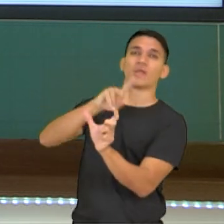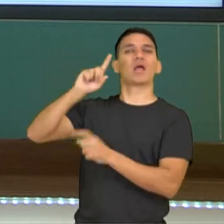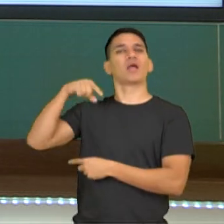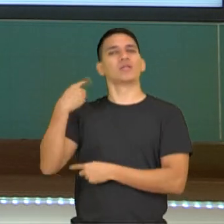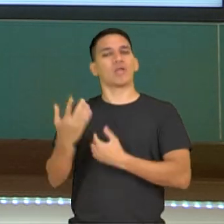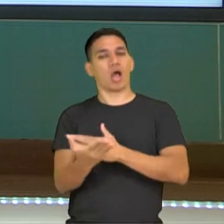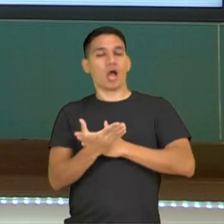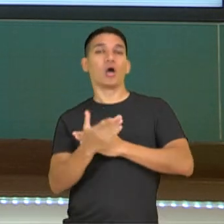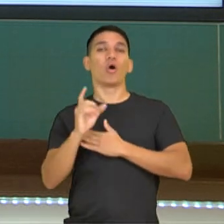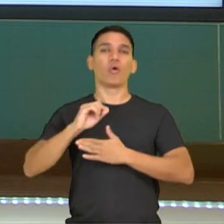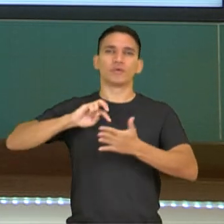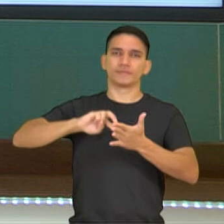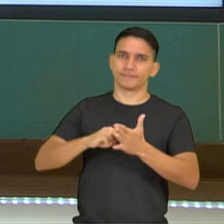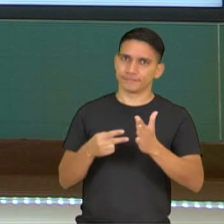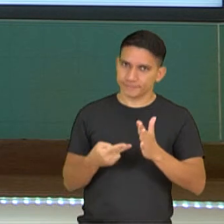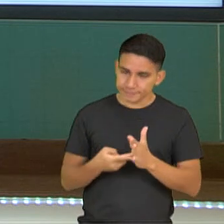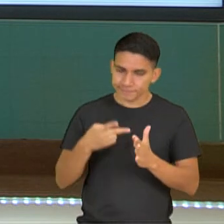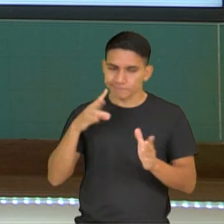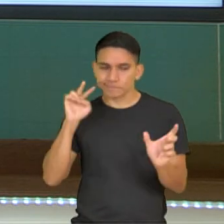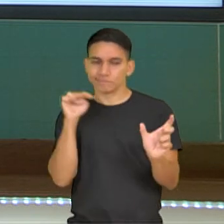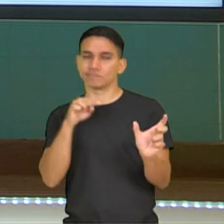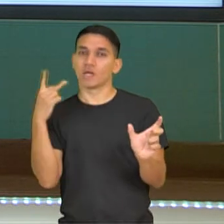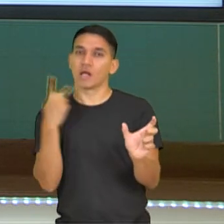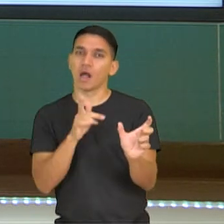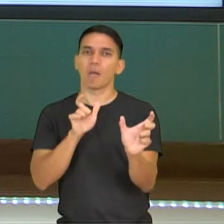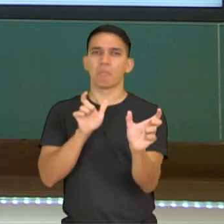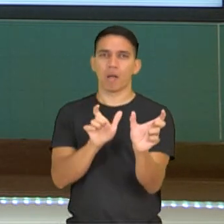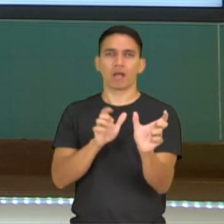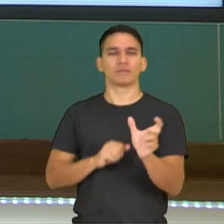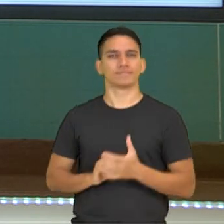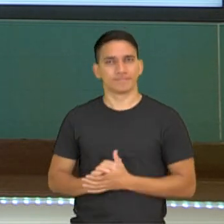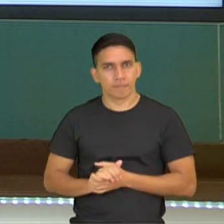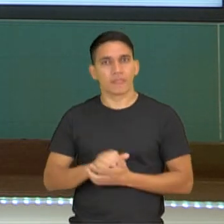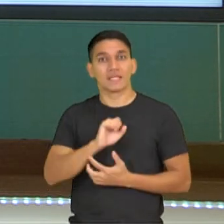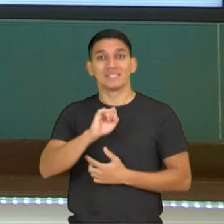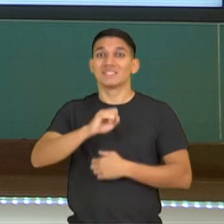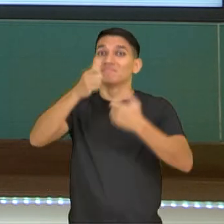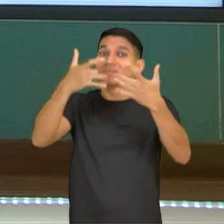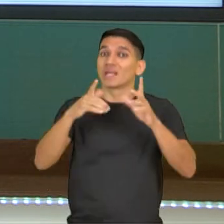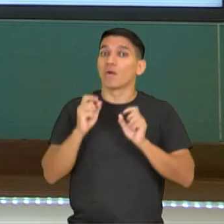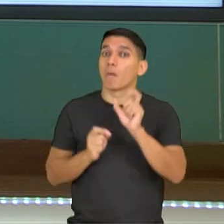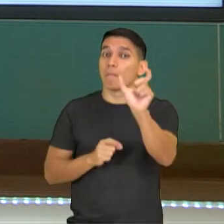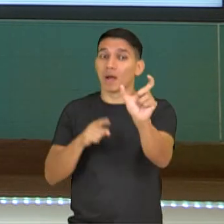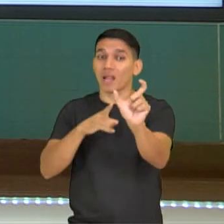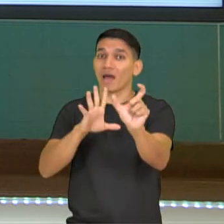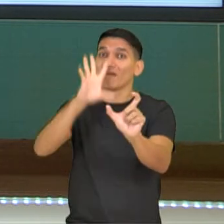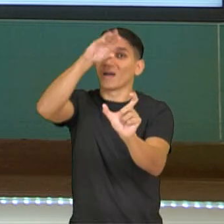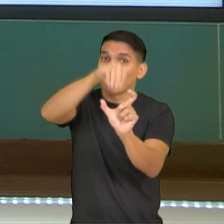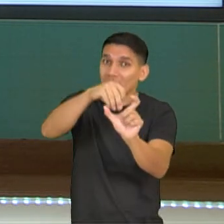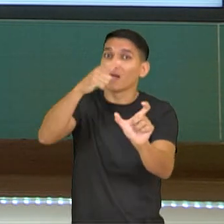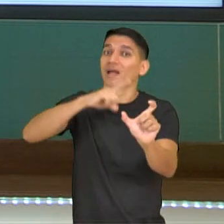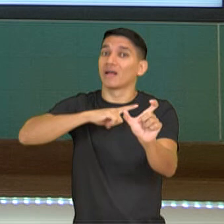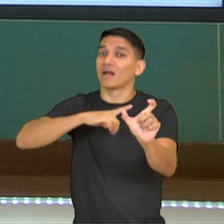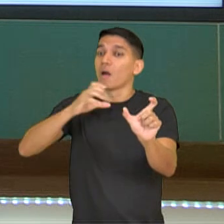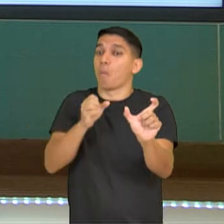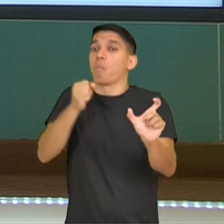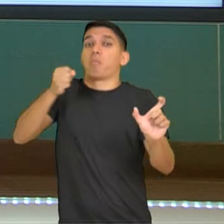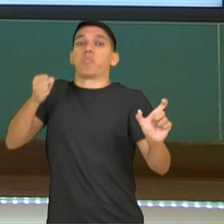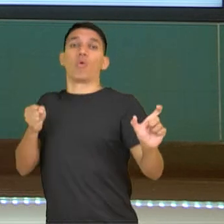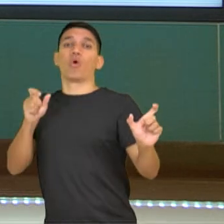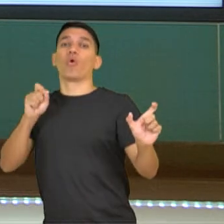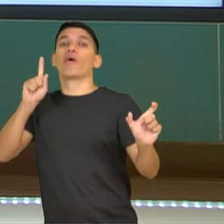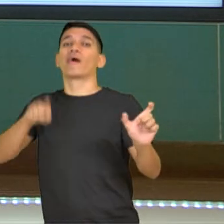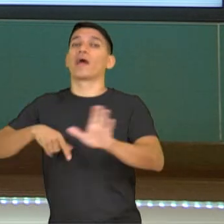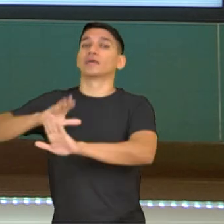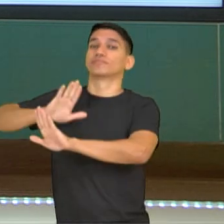atribuir sentido às palavras. Quando a gente diz que as palavras têm poder, a gente está usando uma figura de linguagem que a